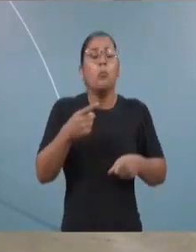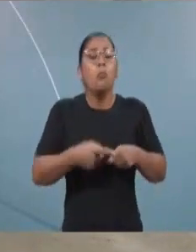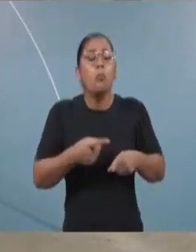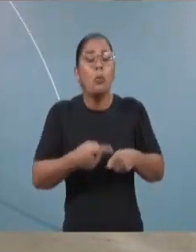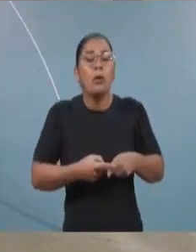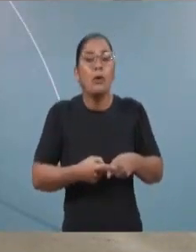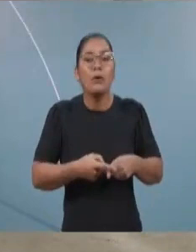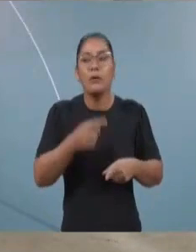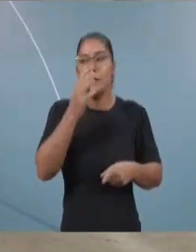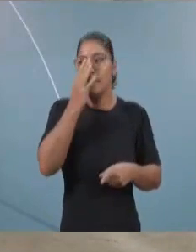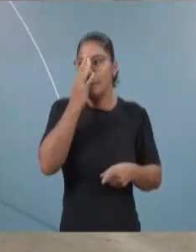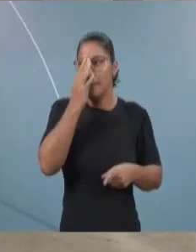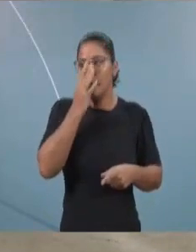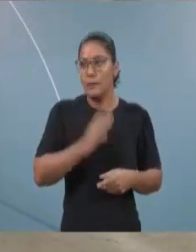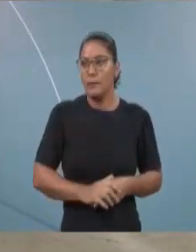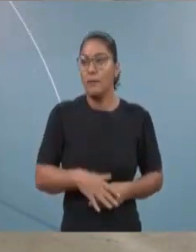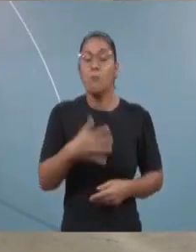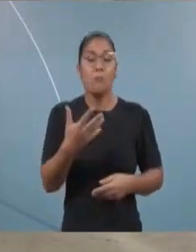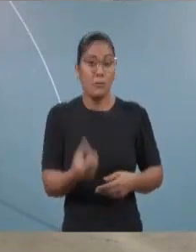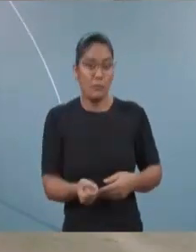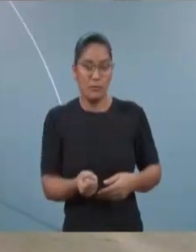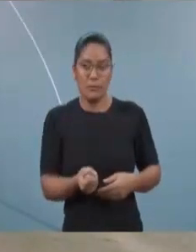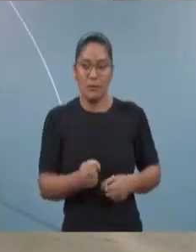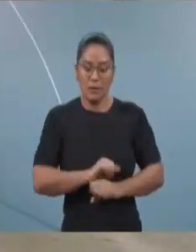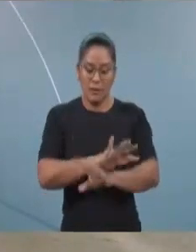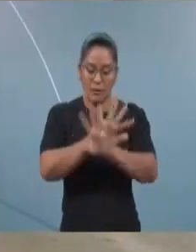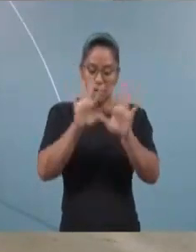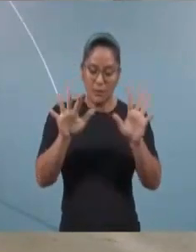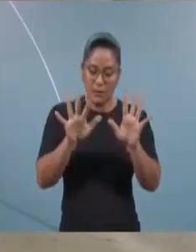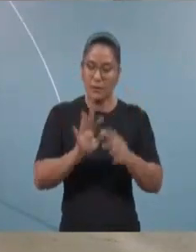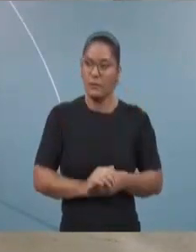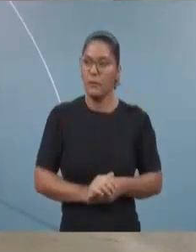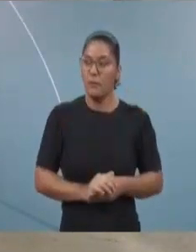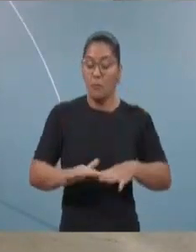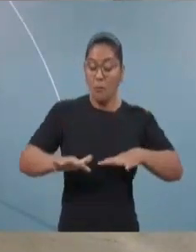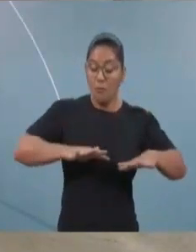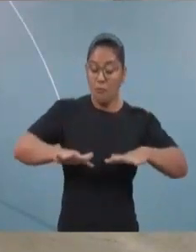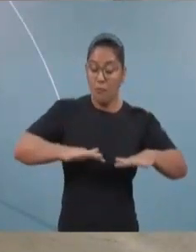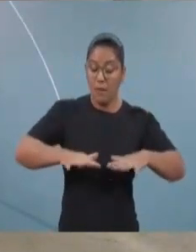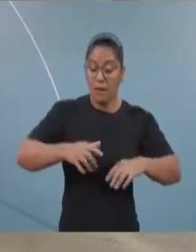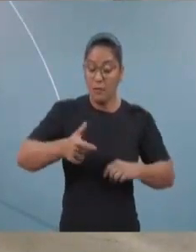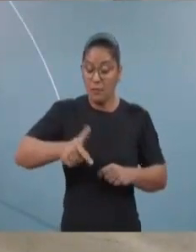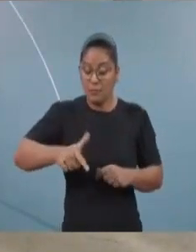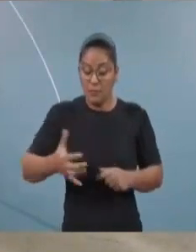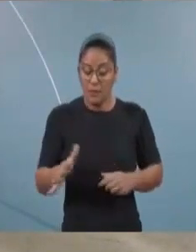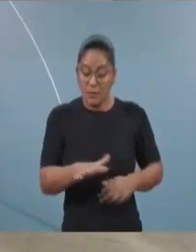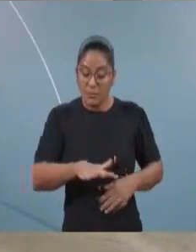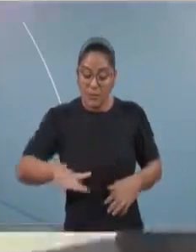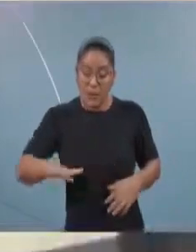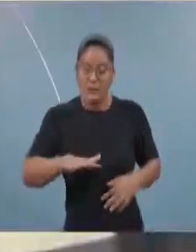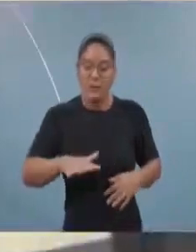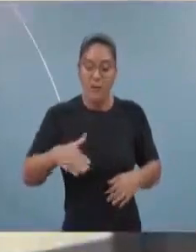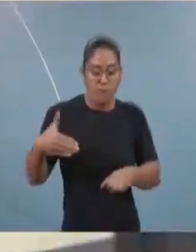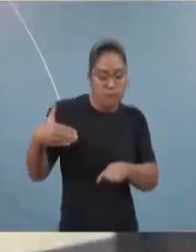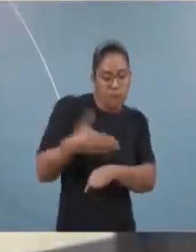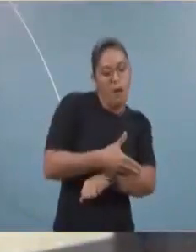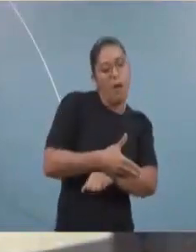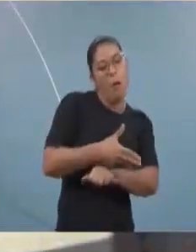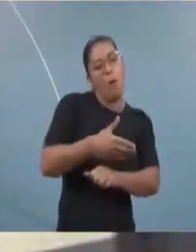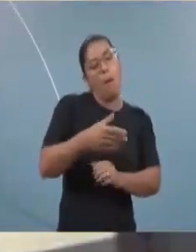quê Sou a favor Claro mas um movimento sem terra que não invada propiedade